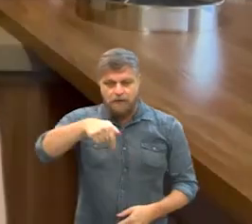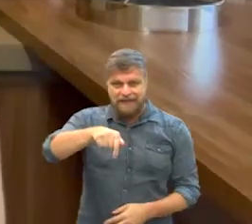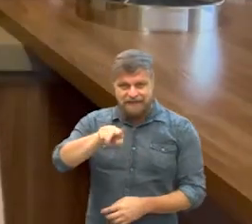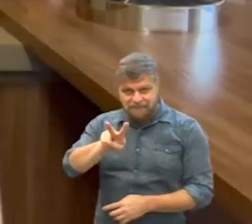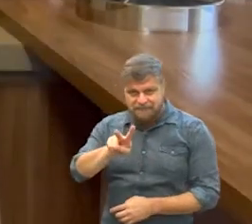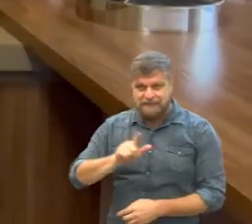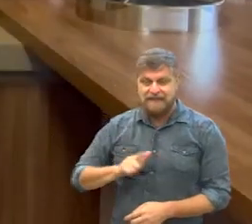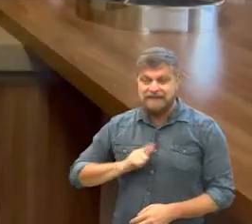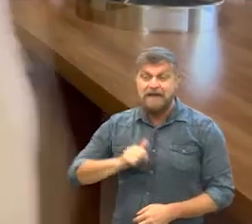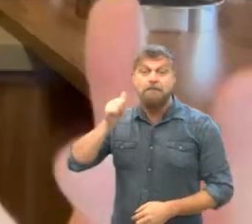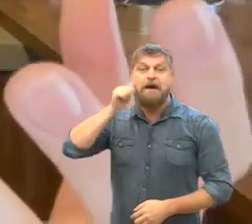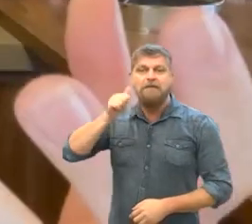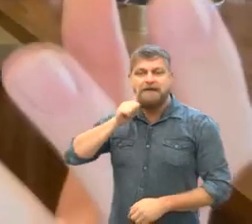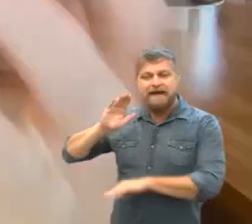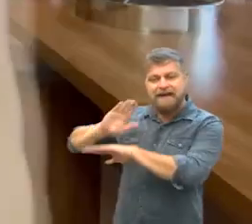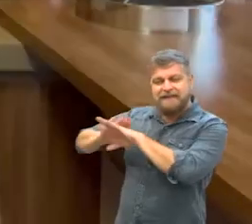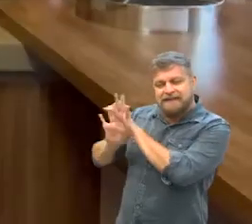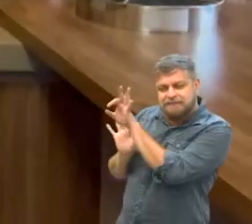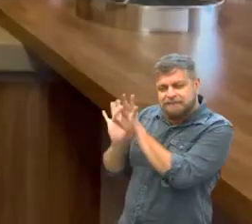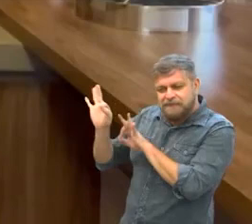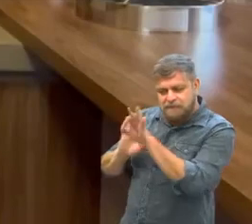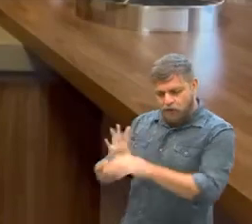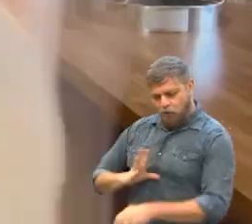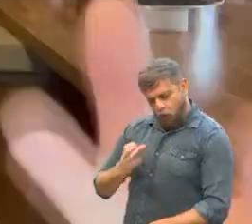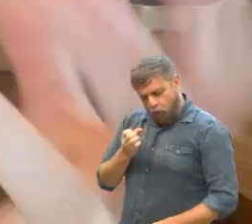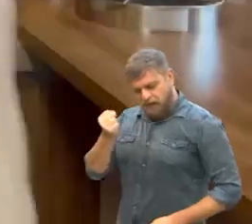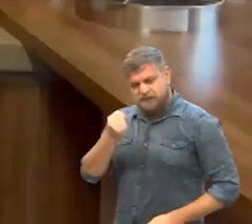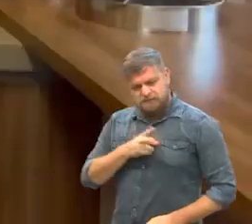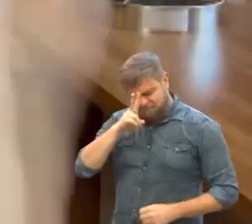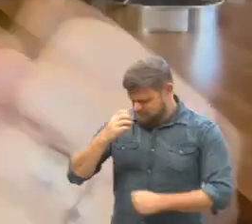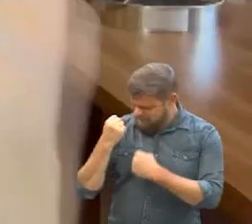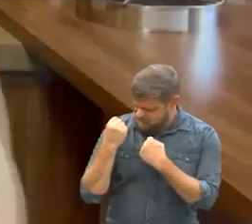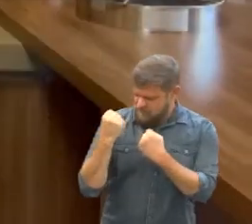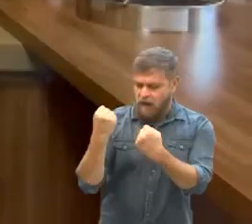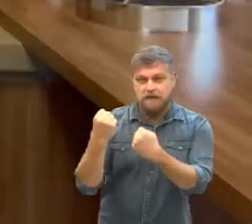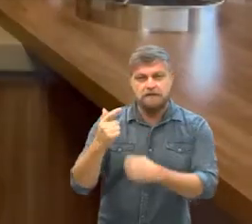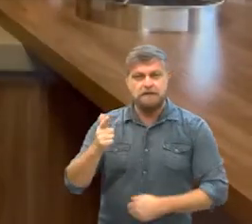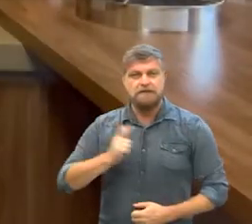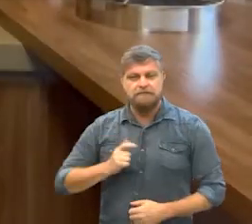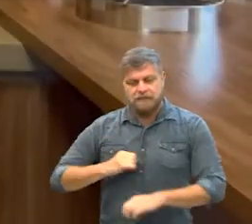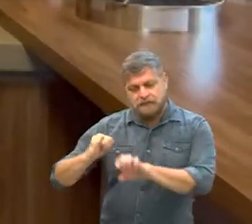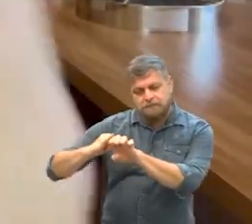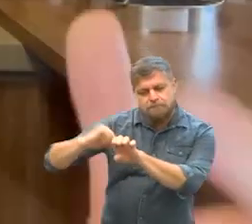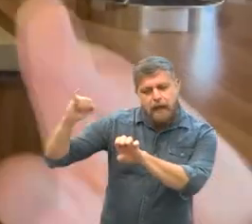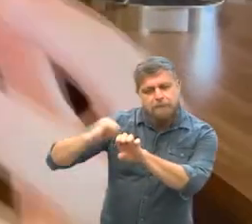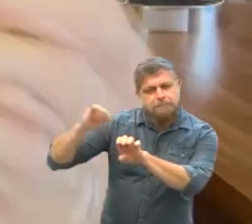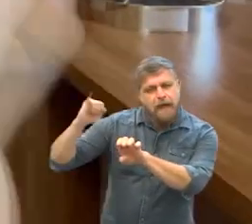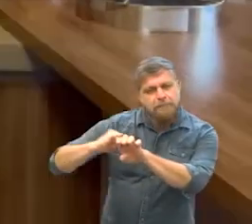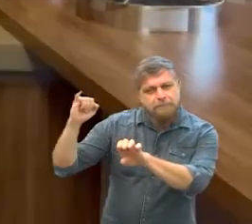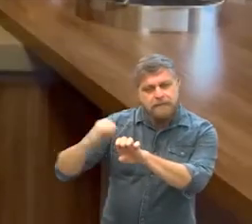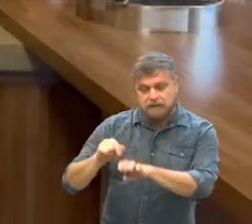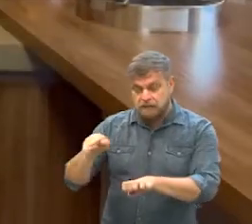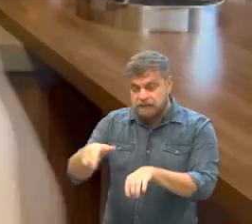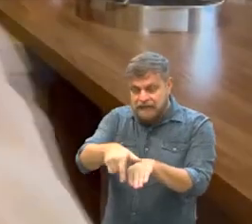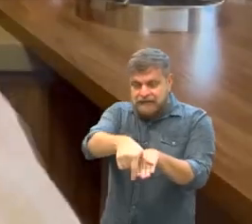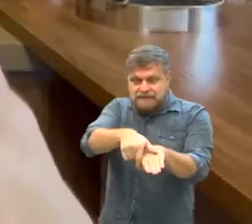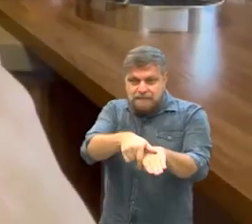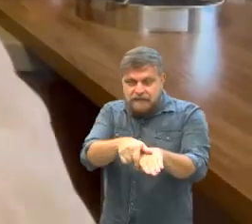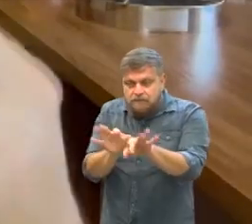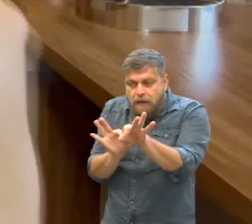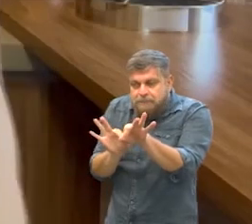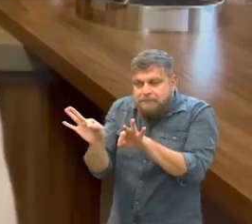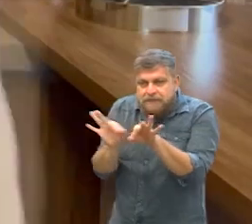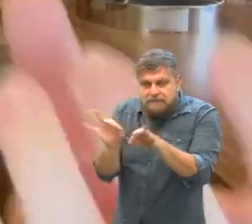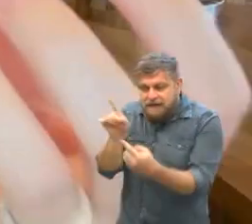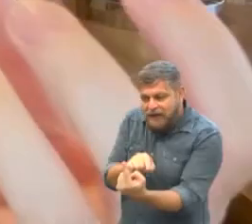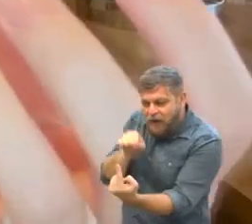Valentina, ela está comprando de uma outra mulher, uma mulher corajosa, guerreira, uma empreendedora, e que esse sapato